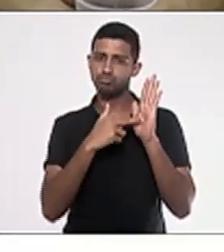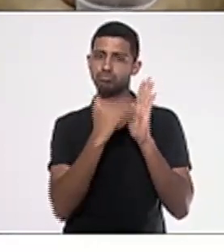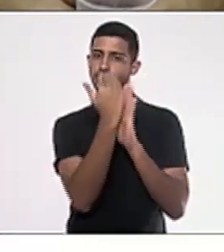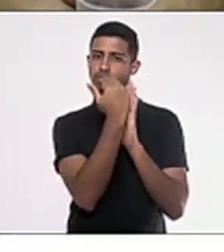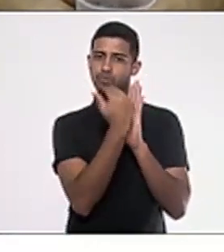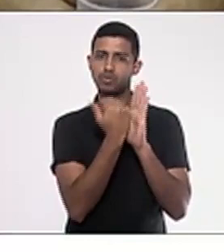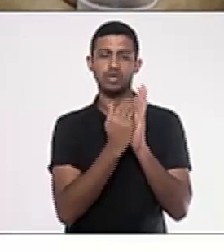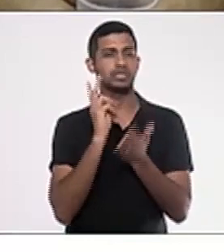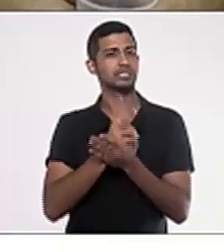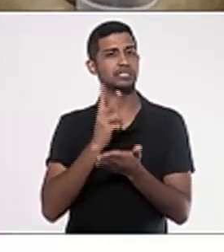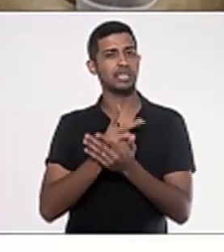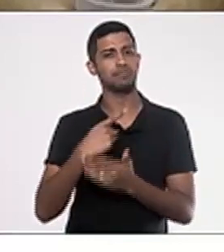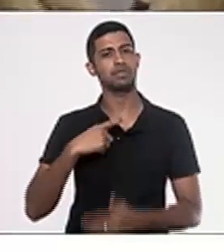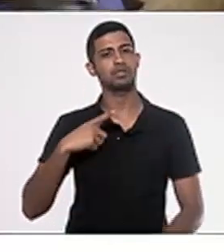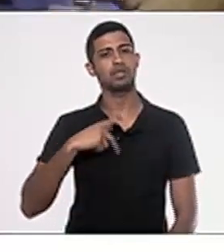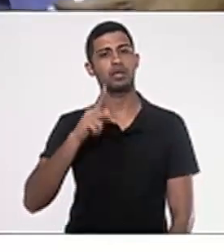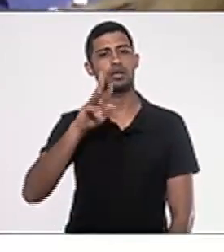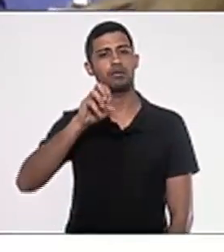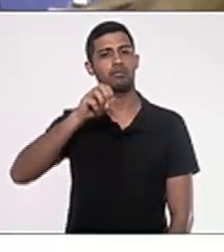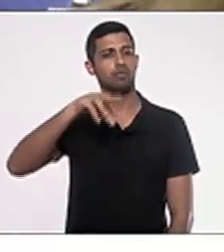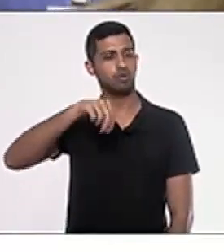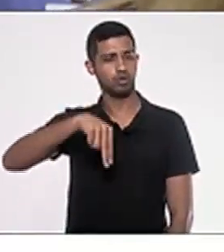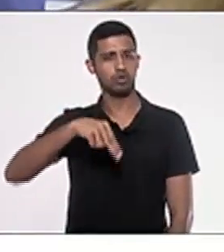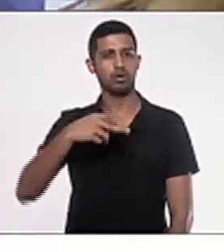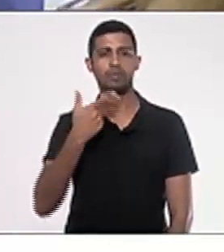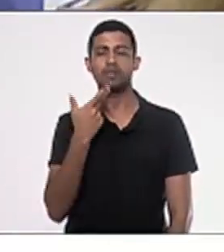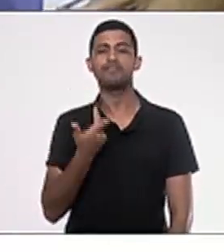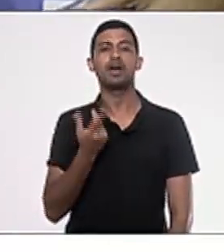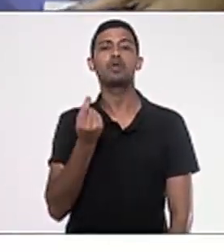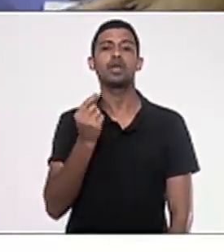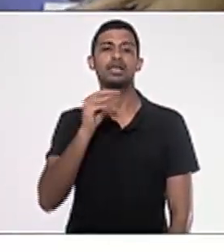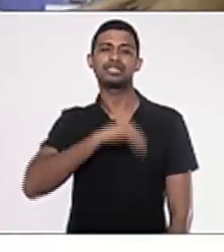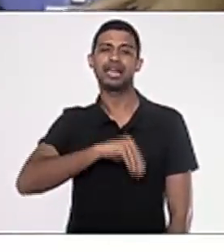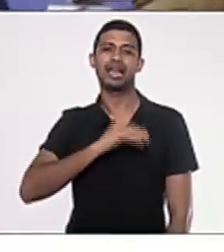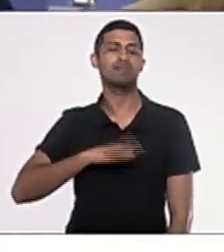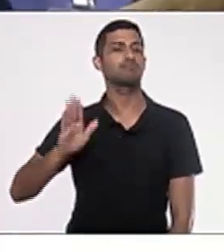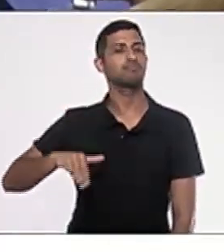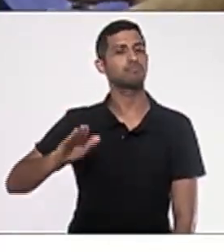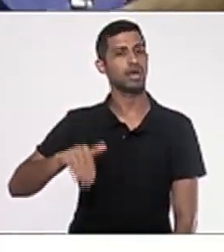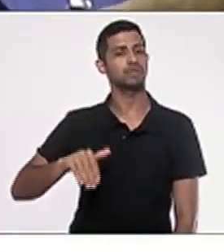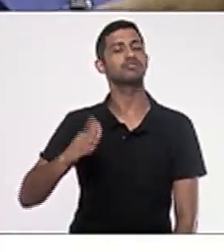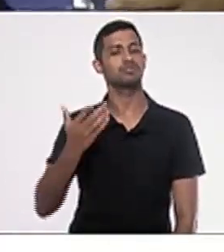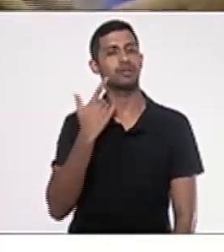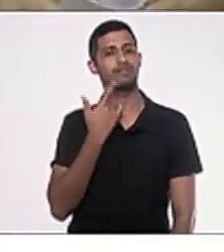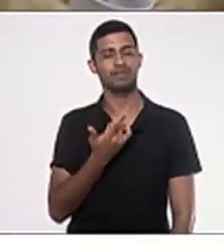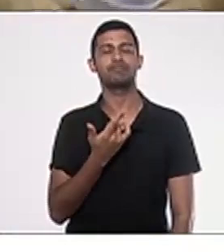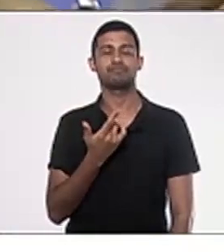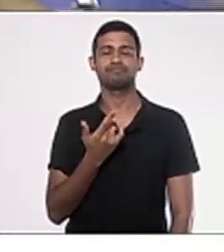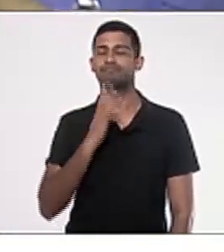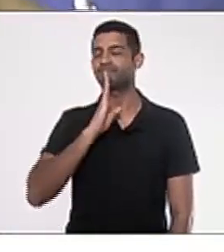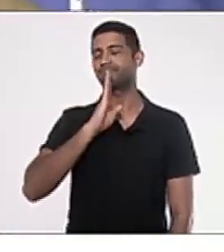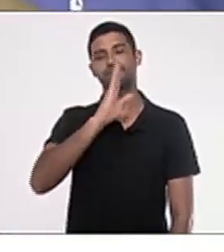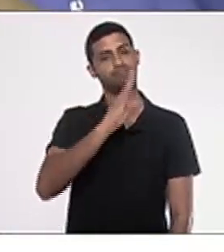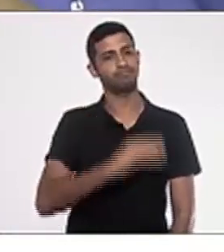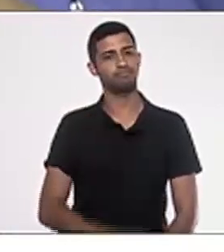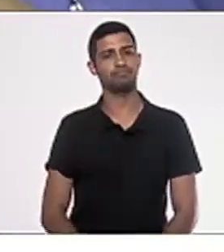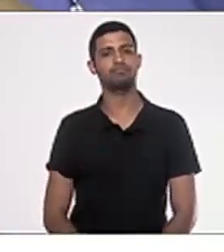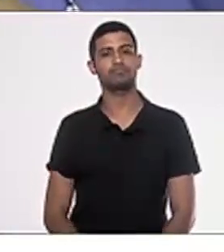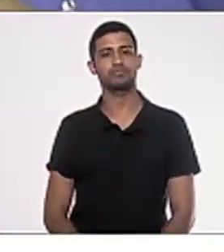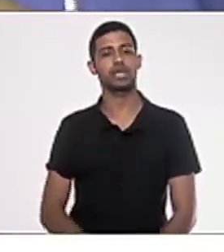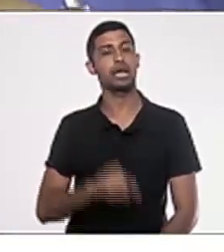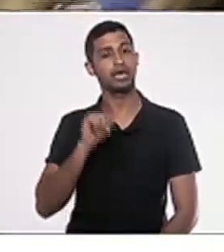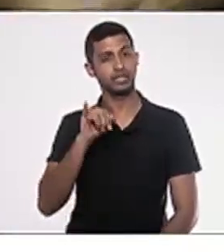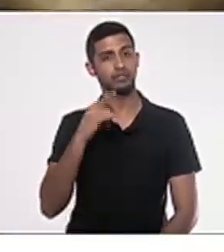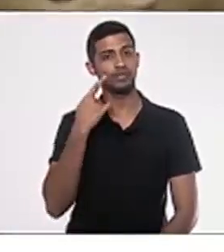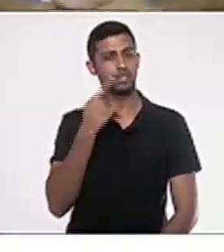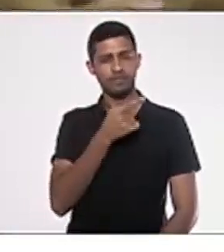lá no PROCON. A questão da baixa renda é uma questão pontual, né? Se você analisar que os órgãos